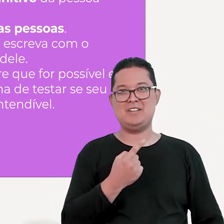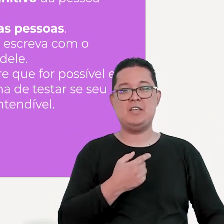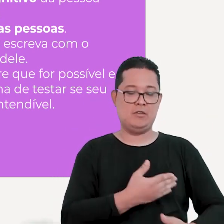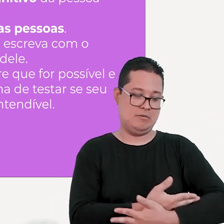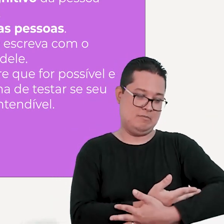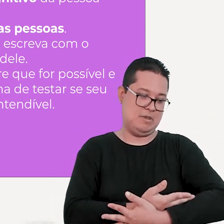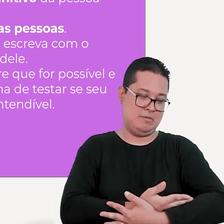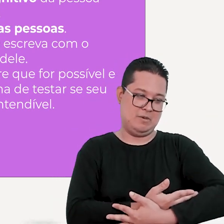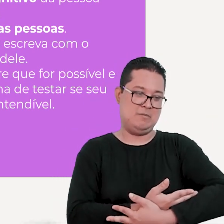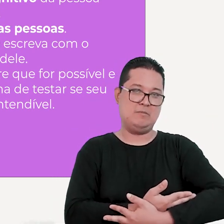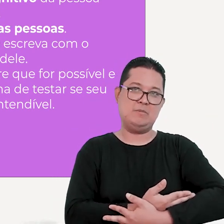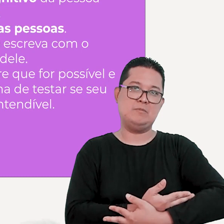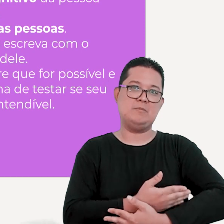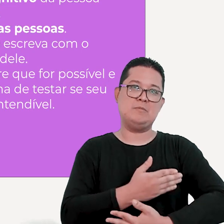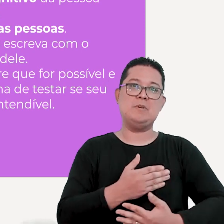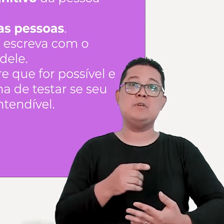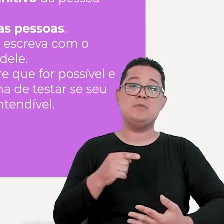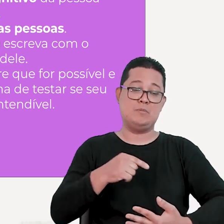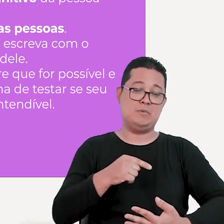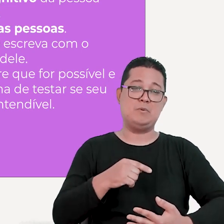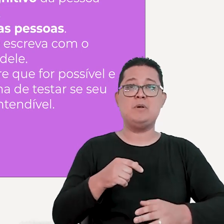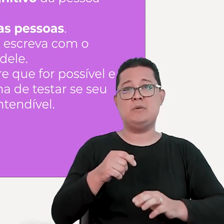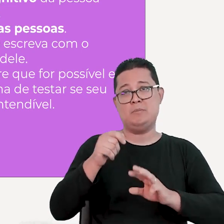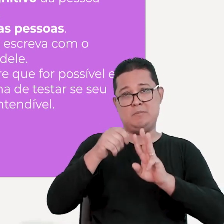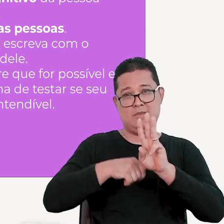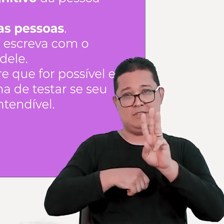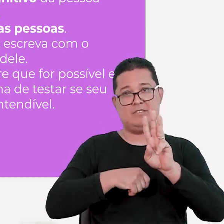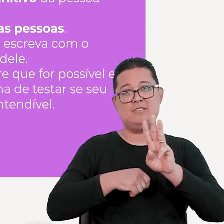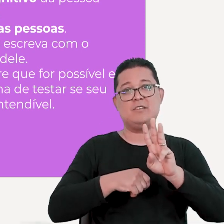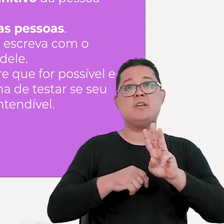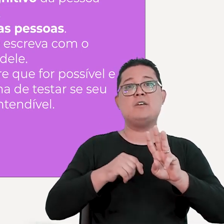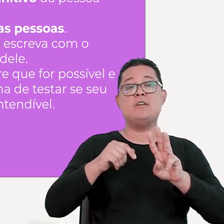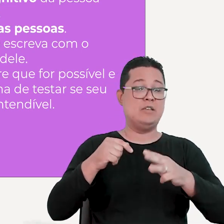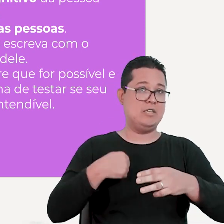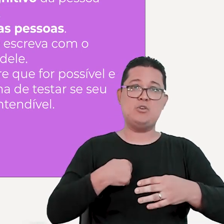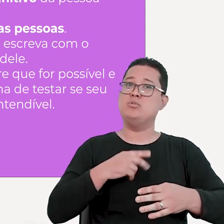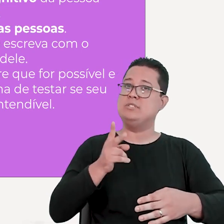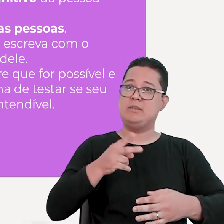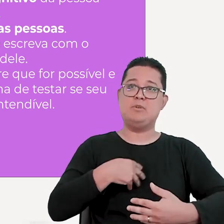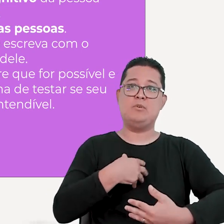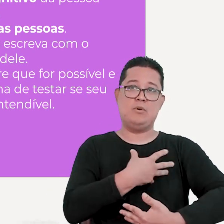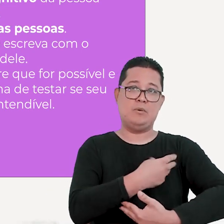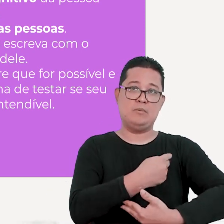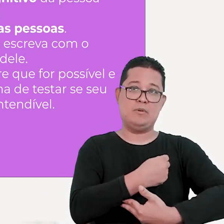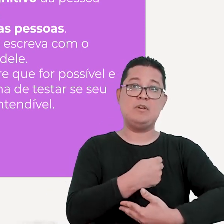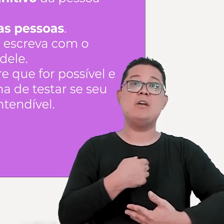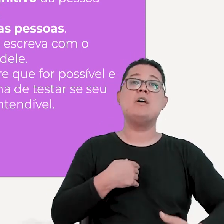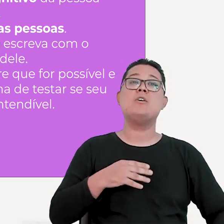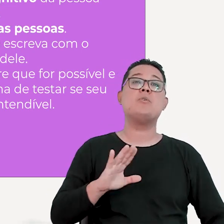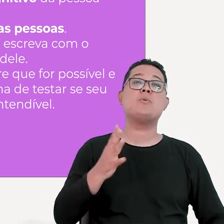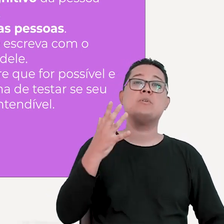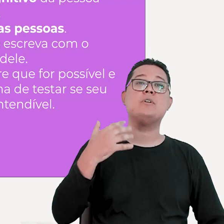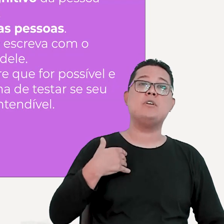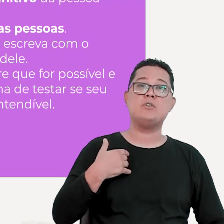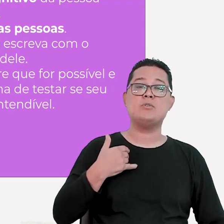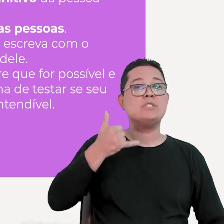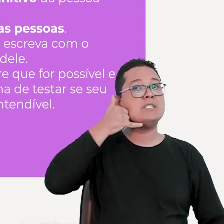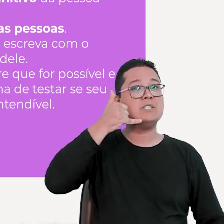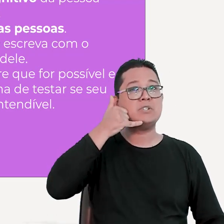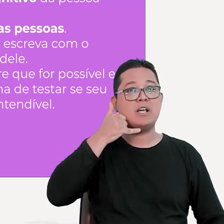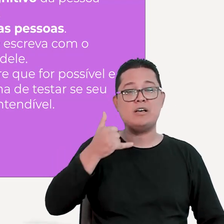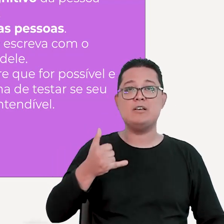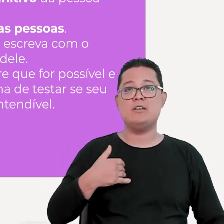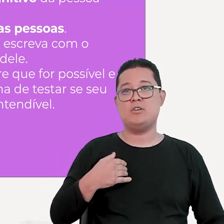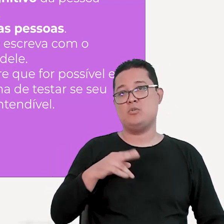isso significa? Eu estou usando o meu celular com uma mão só. Quantas e quantas vezes eu já tive dificuldades para digitar, para